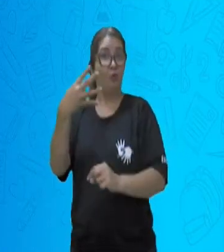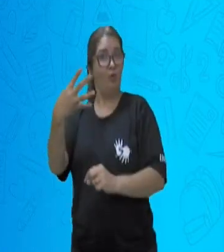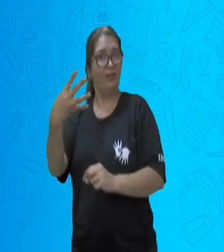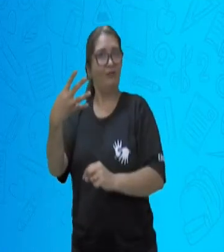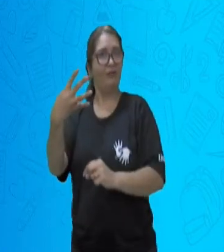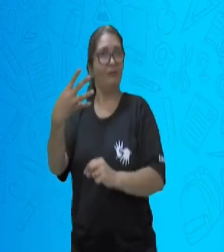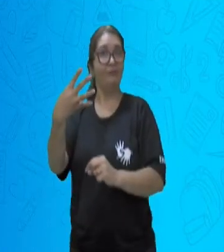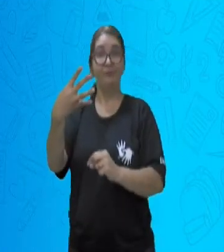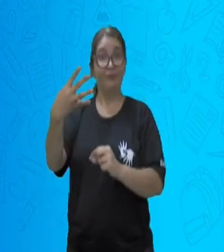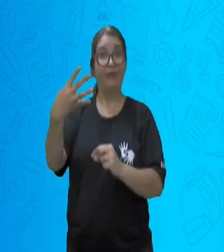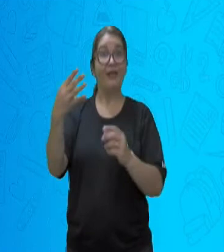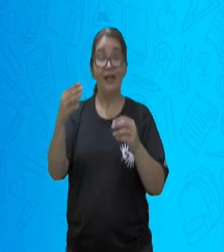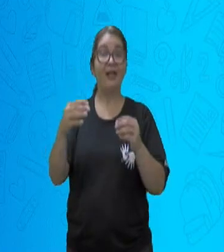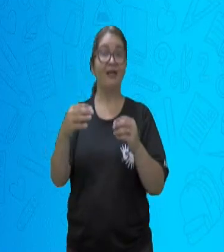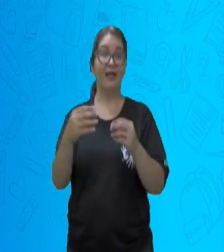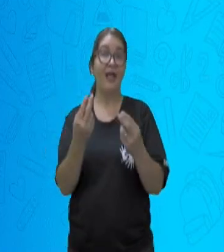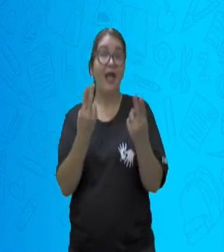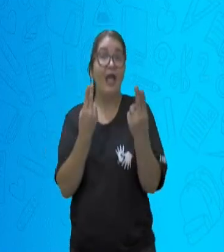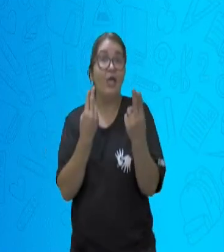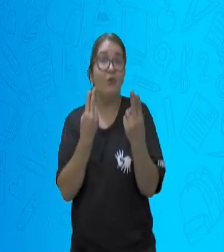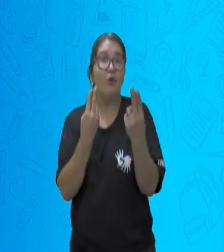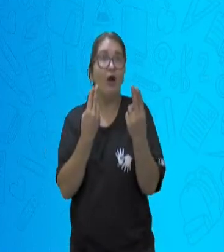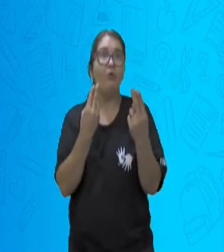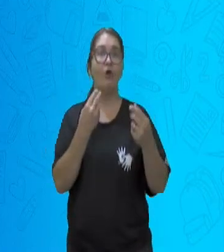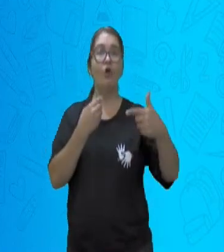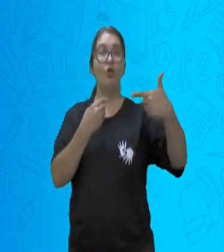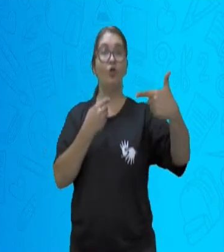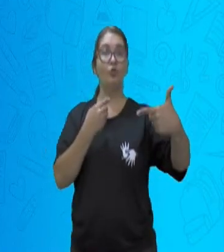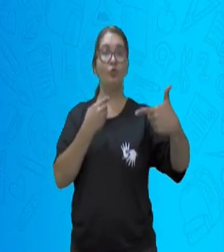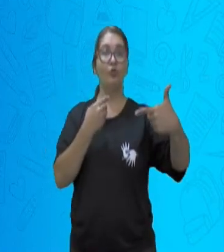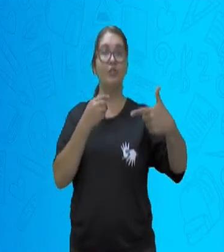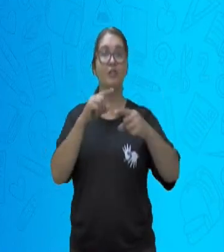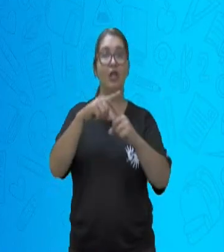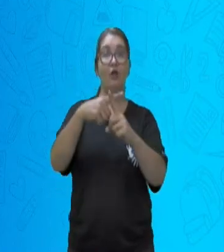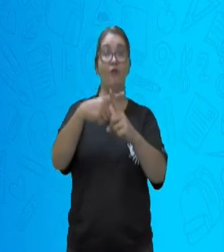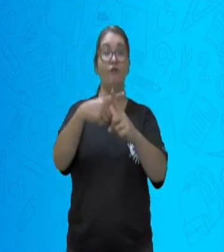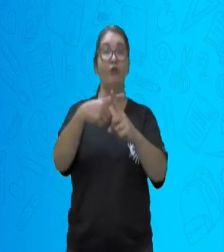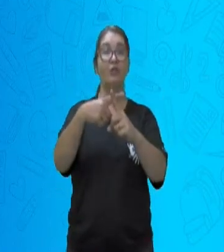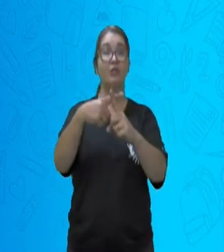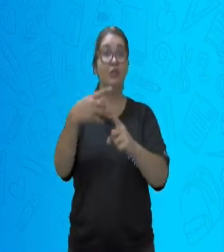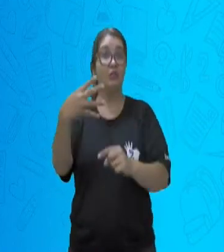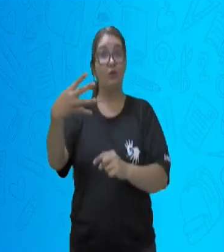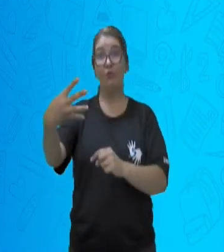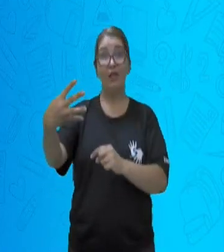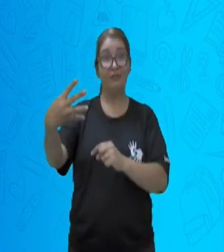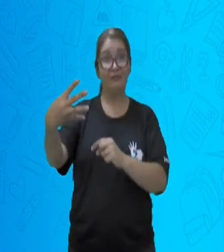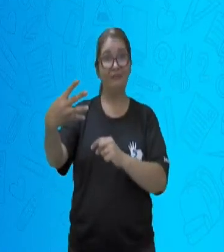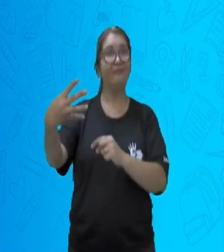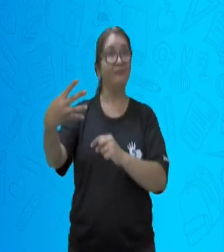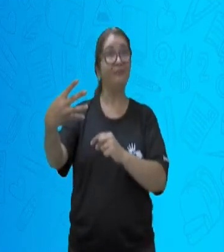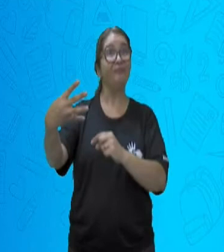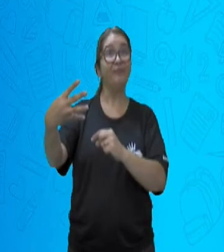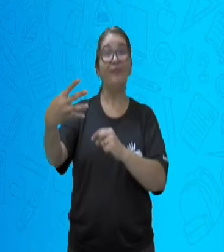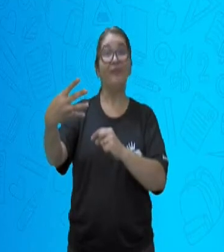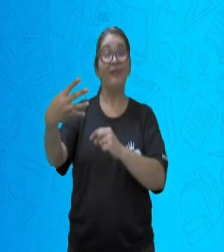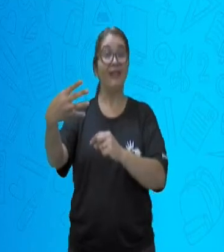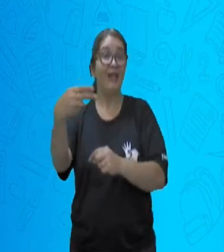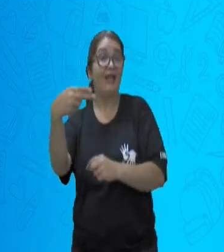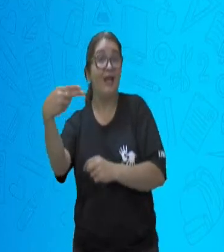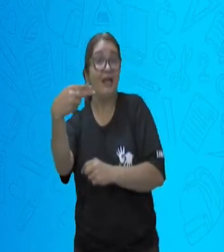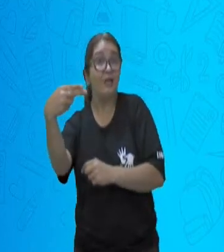vezes 4. Olha aqui, o 4 apareceu 2 vezes. Então, 4 mais 4 igual